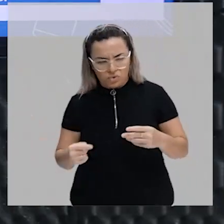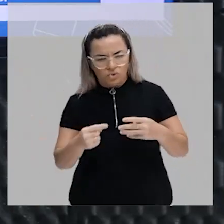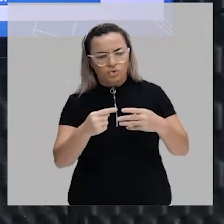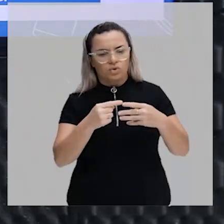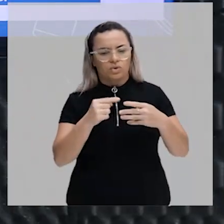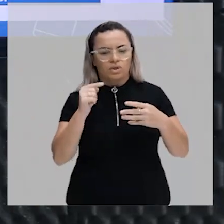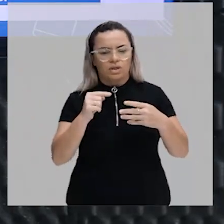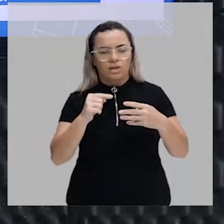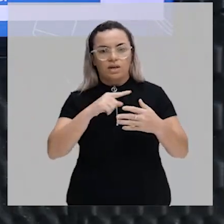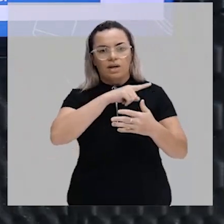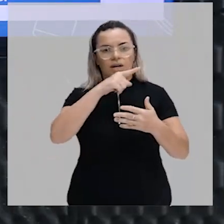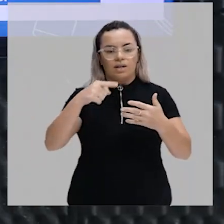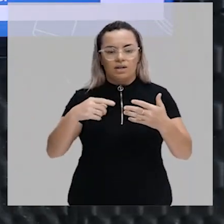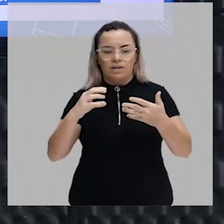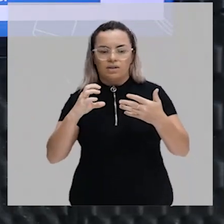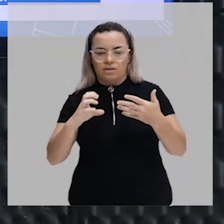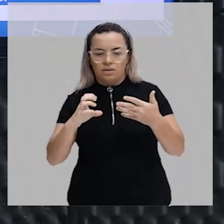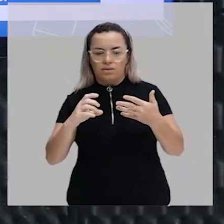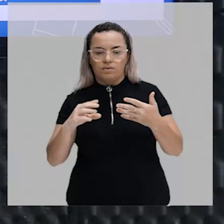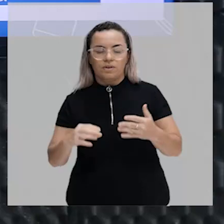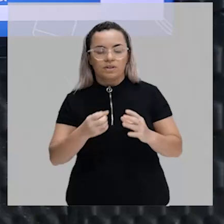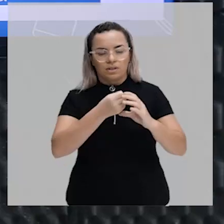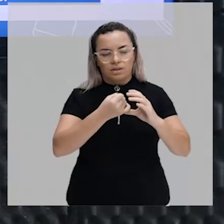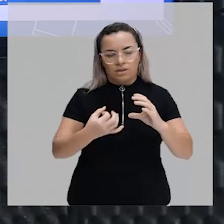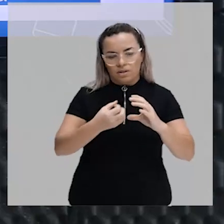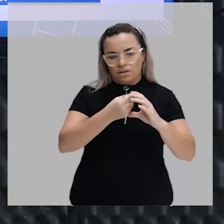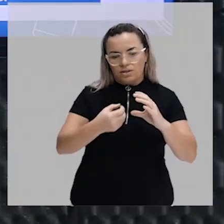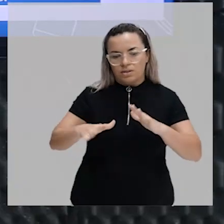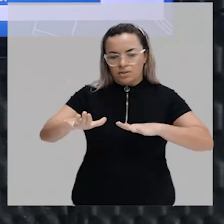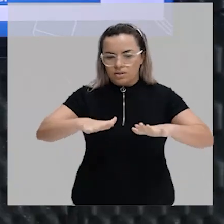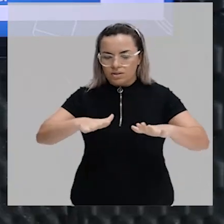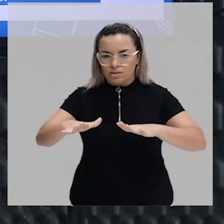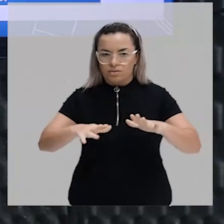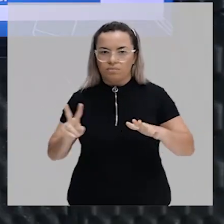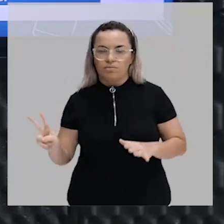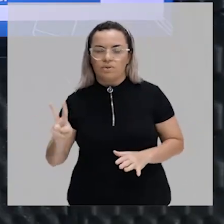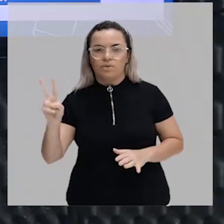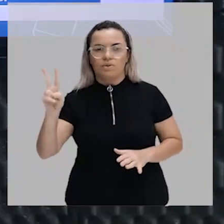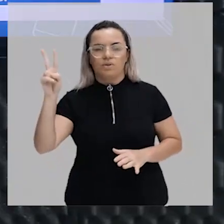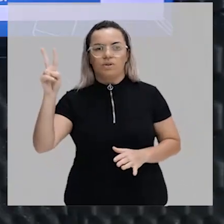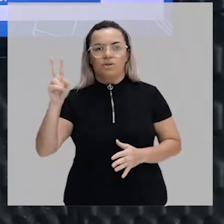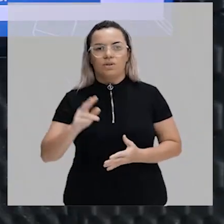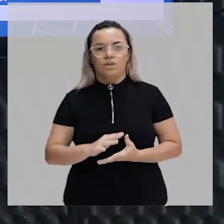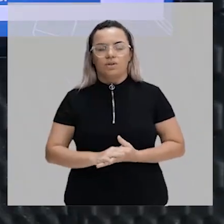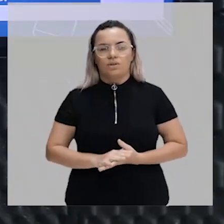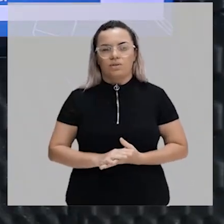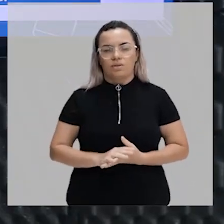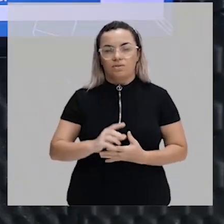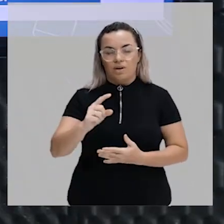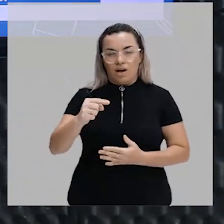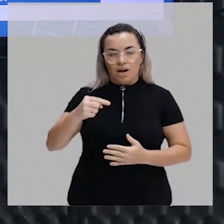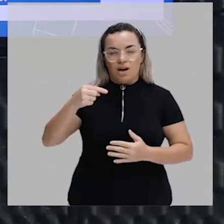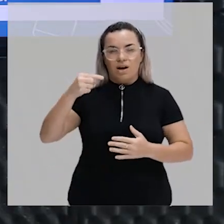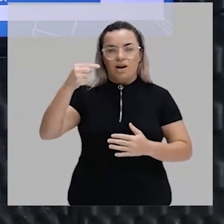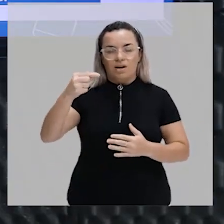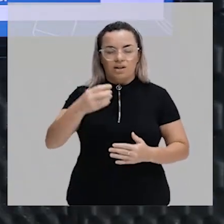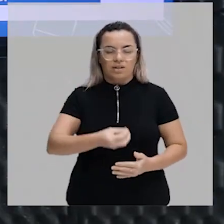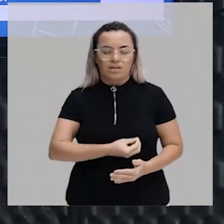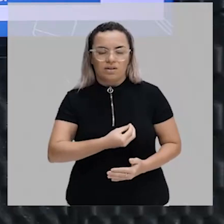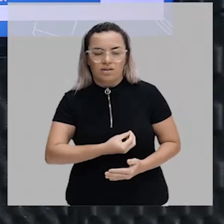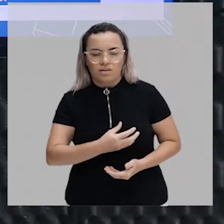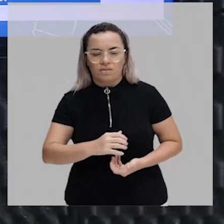das características desse movimento é a valorização do plano do inconsciente,